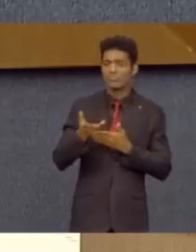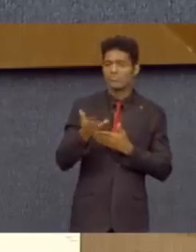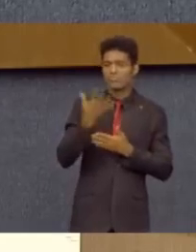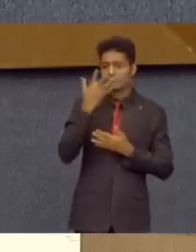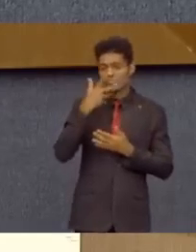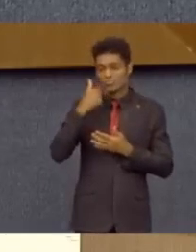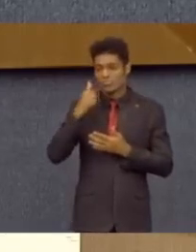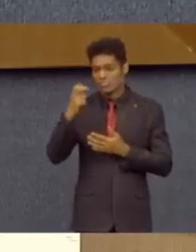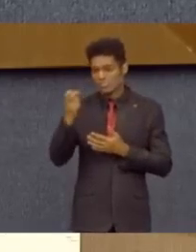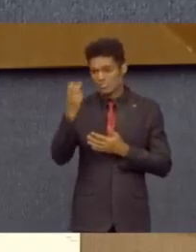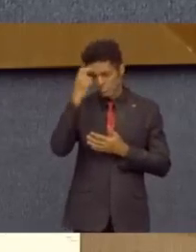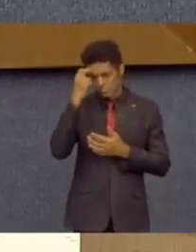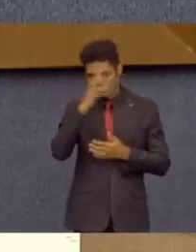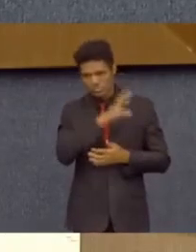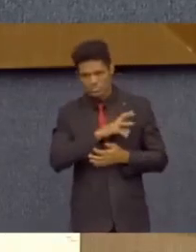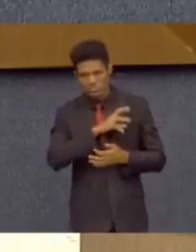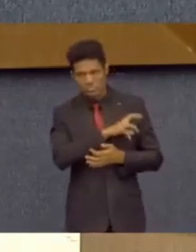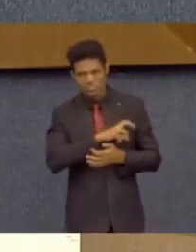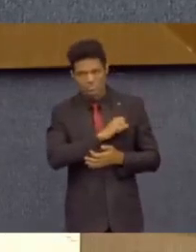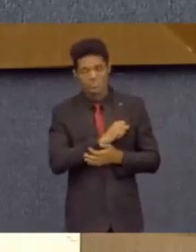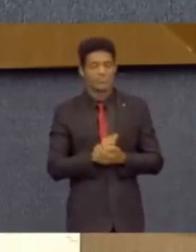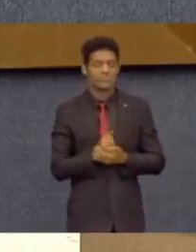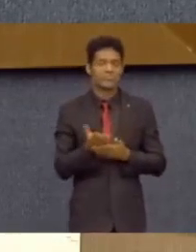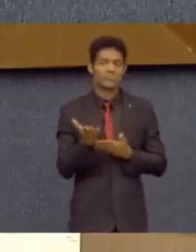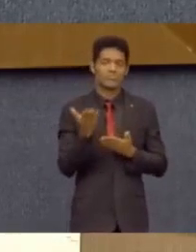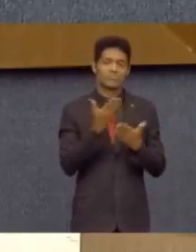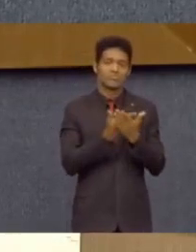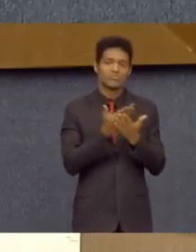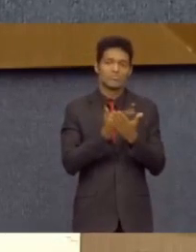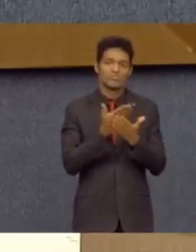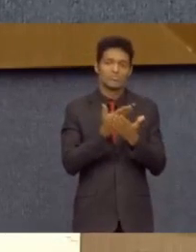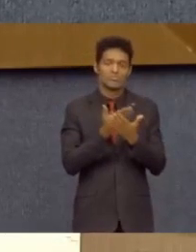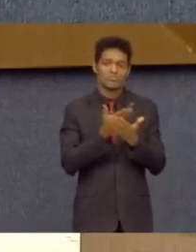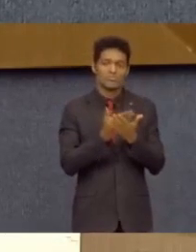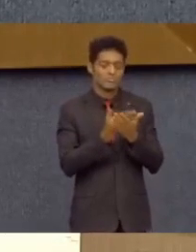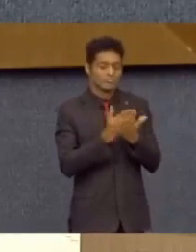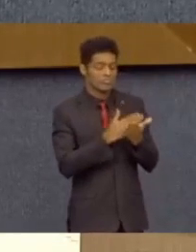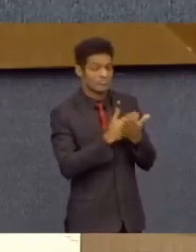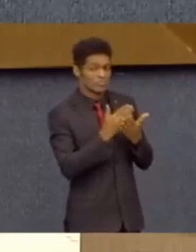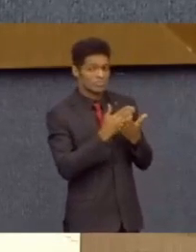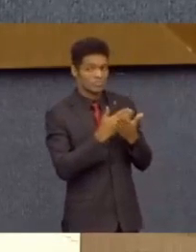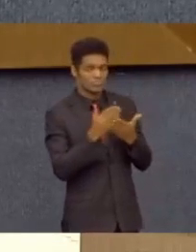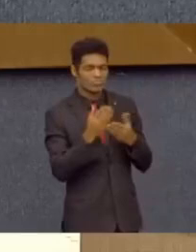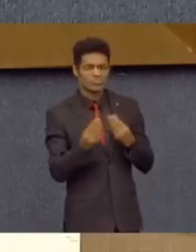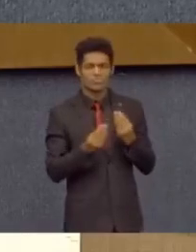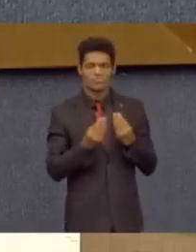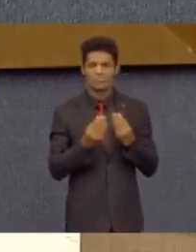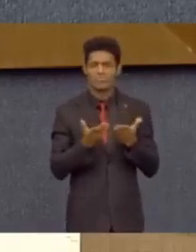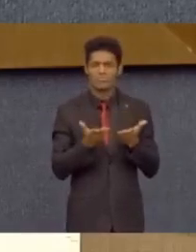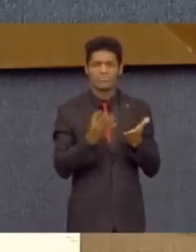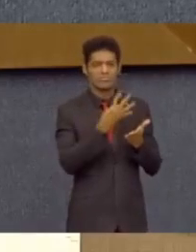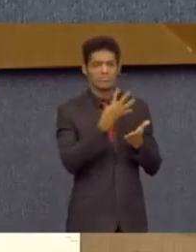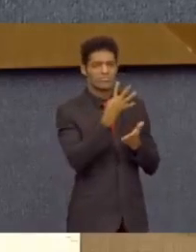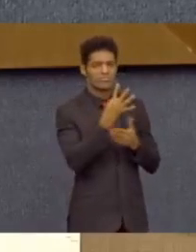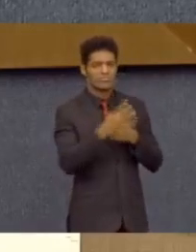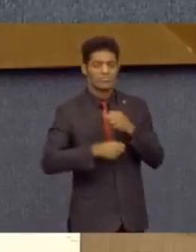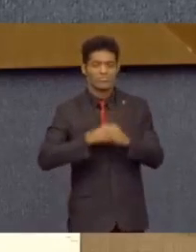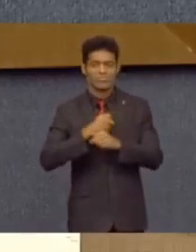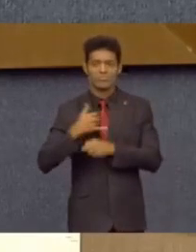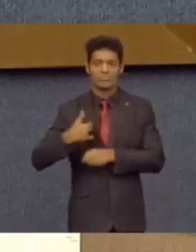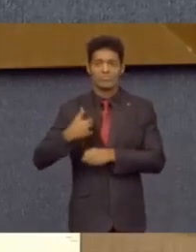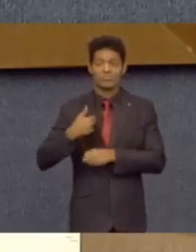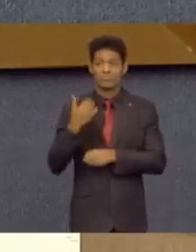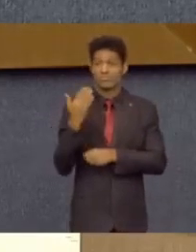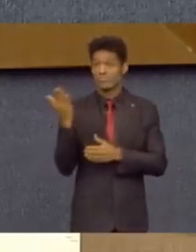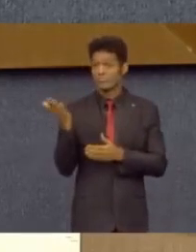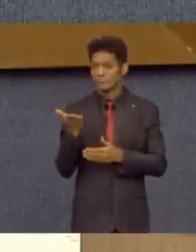e amorosa. Frequentou a escola desde os 4 anos de idade. Neste período,